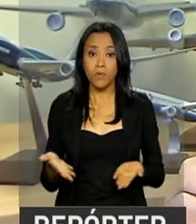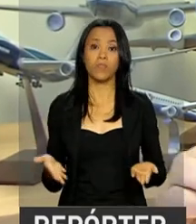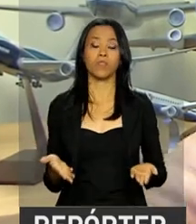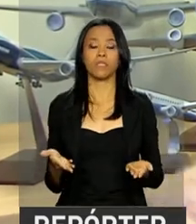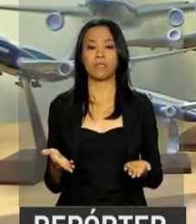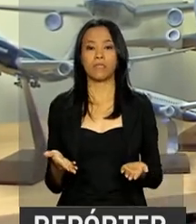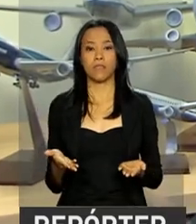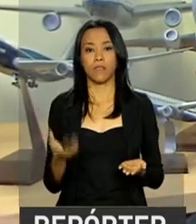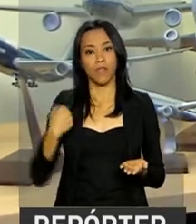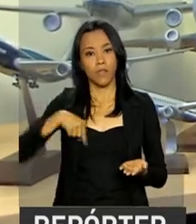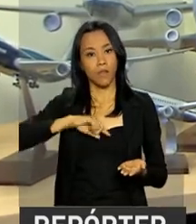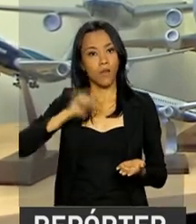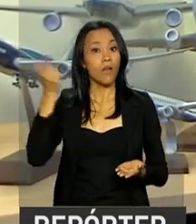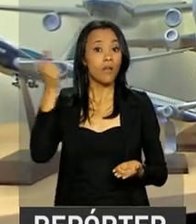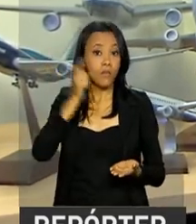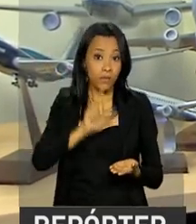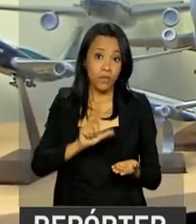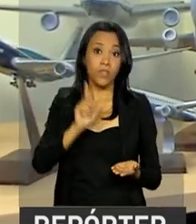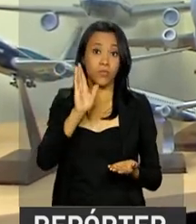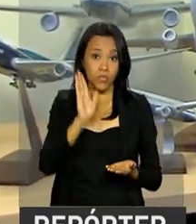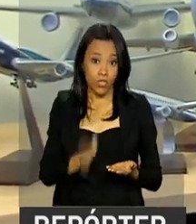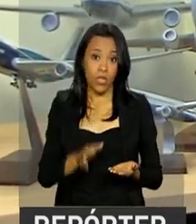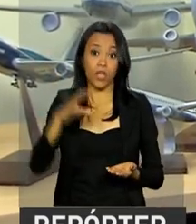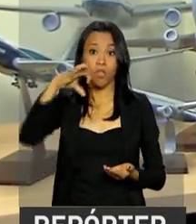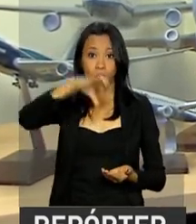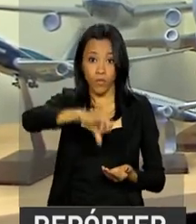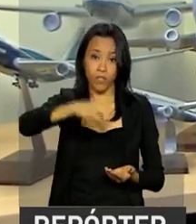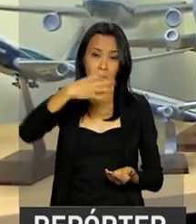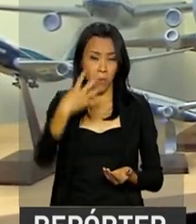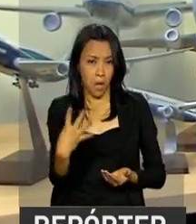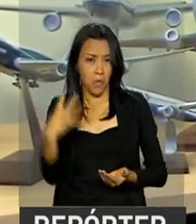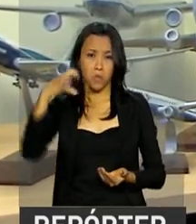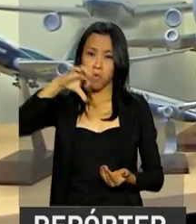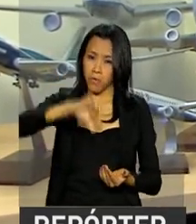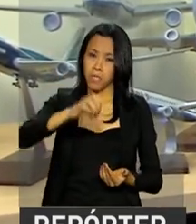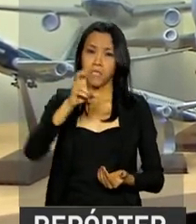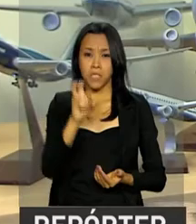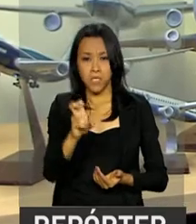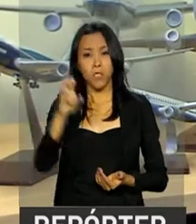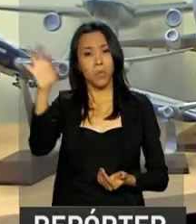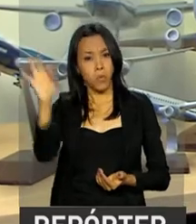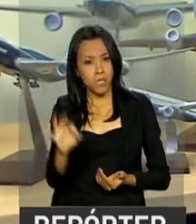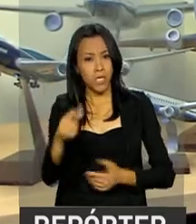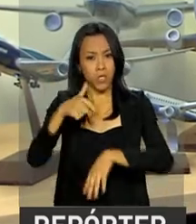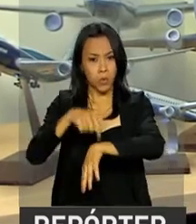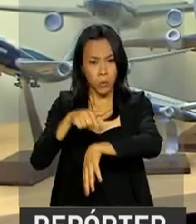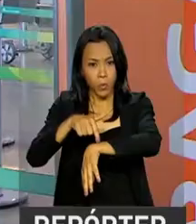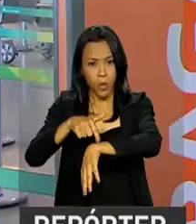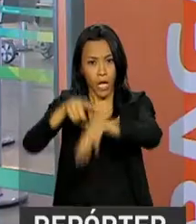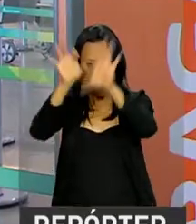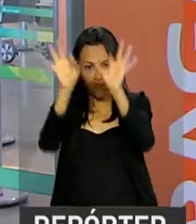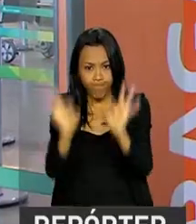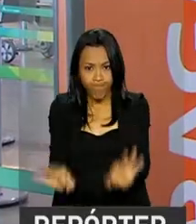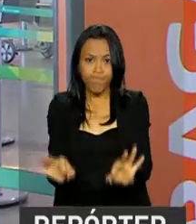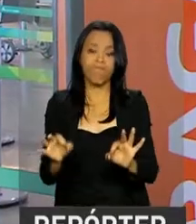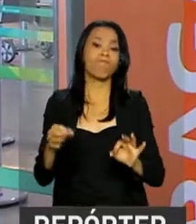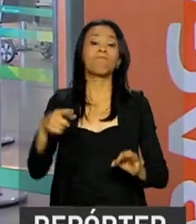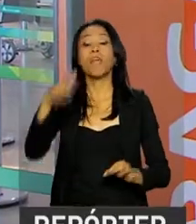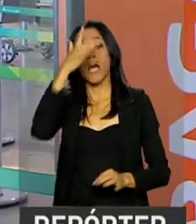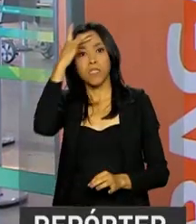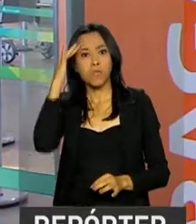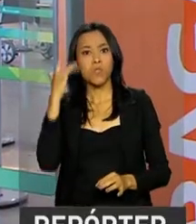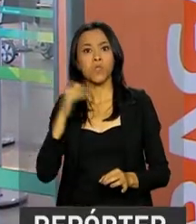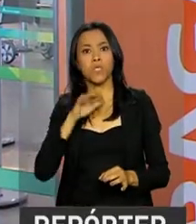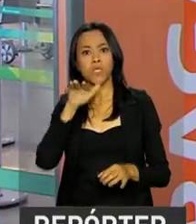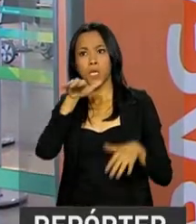na verdade, nós conseguimos atingir 94%, 95% de pontualidade, dependendo dos períodos. Os passageiros reconhecem